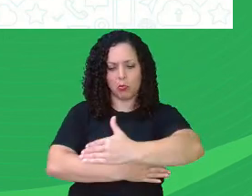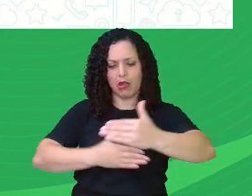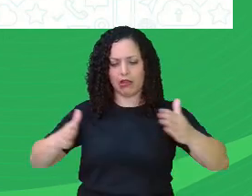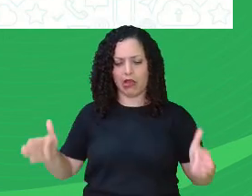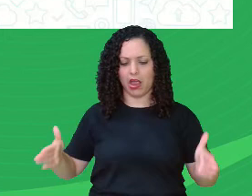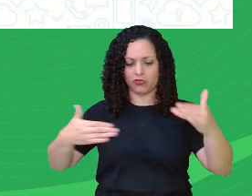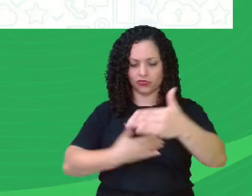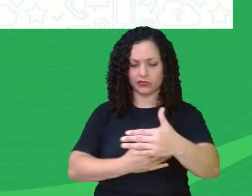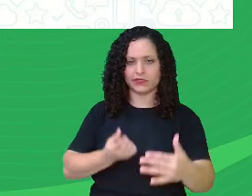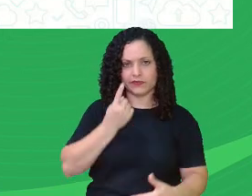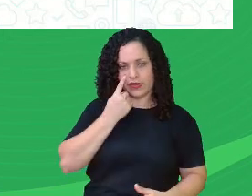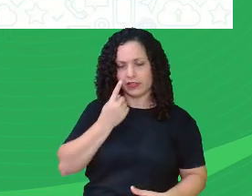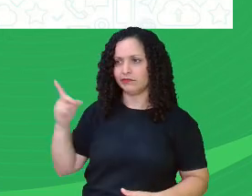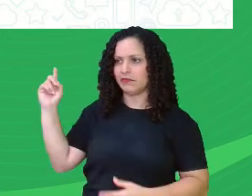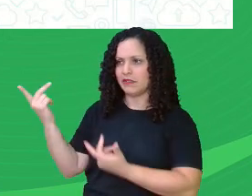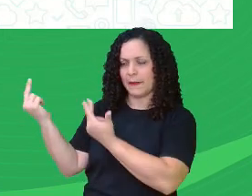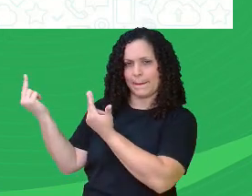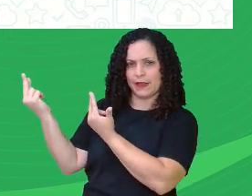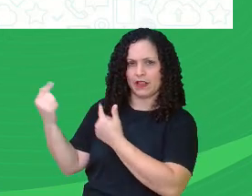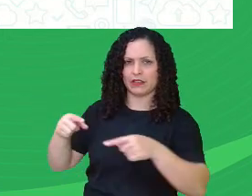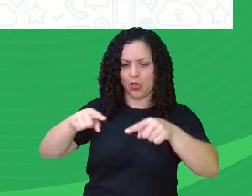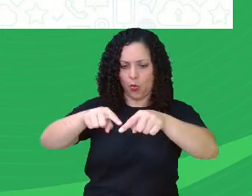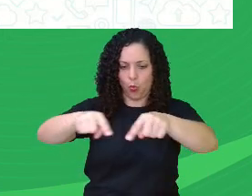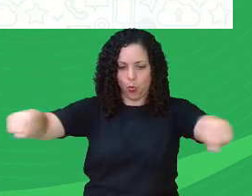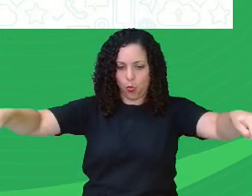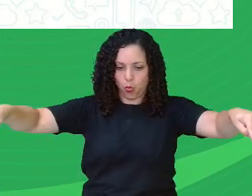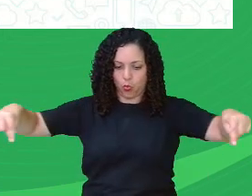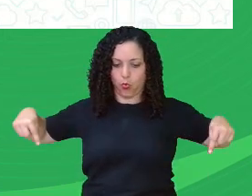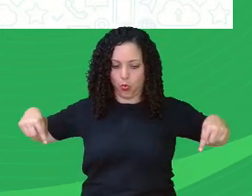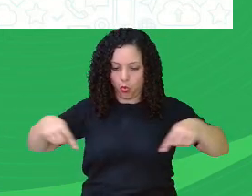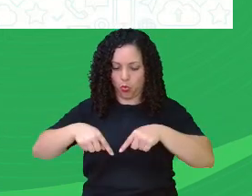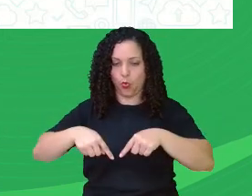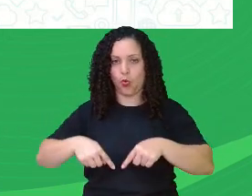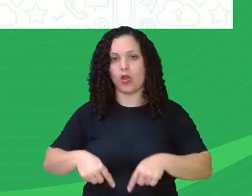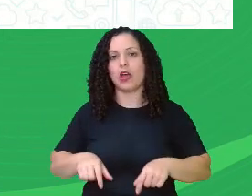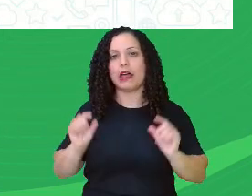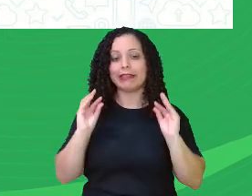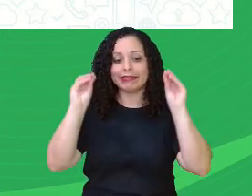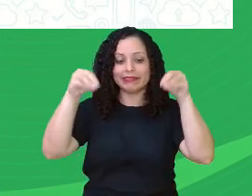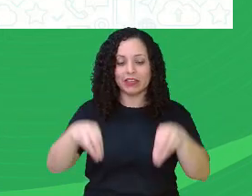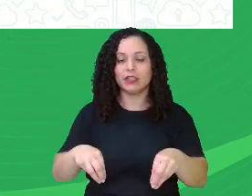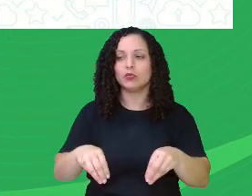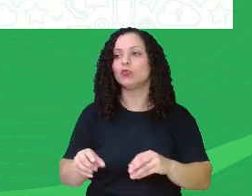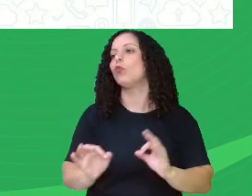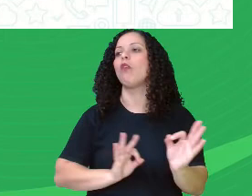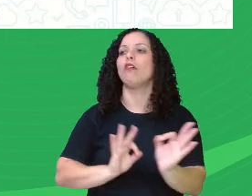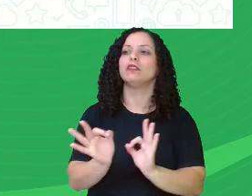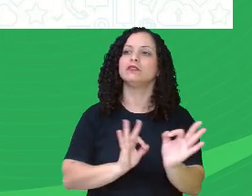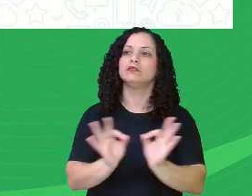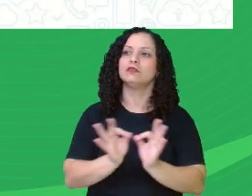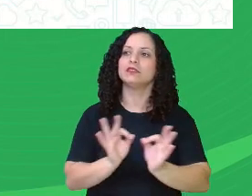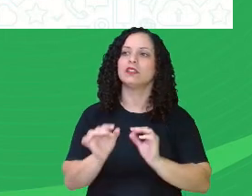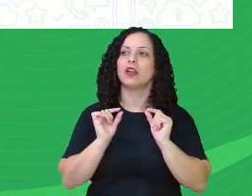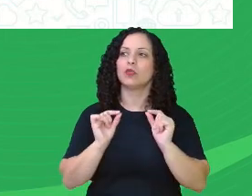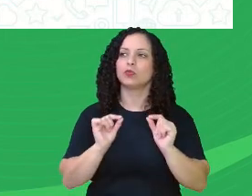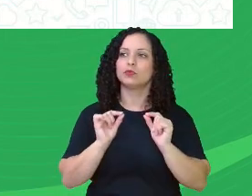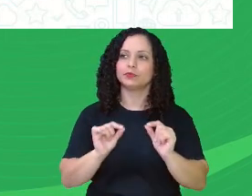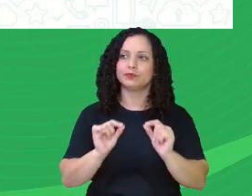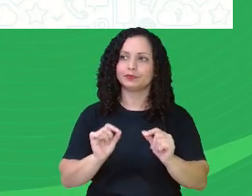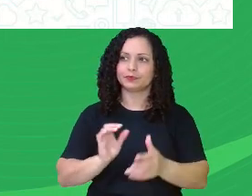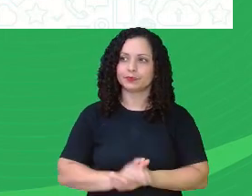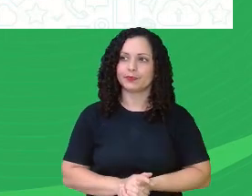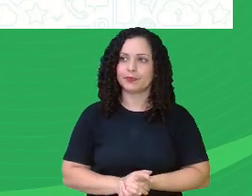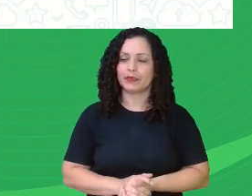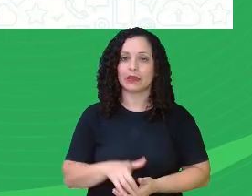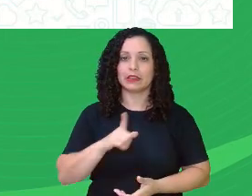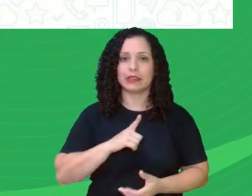da ilustração abaixo. Nessa caixa, Francisco quer arrumar vasinhos com mudas. Então, tem uma caixa lá. Você que está na sua casa, que tem aquele